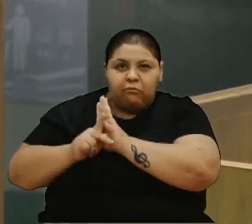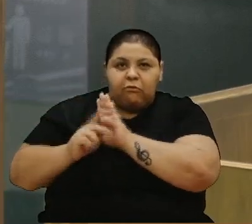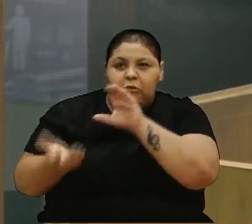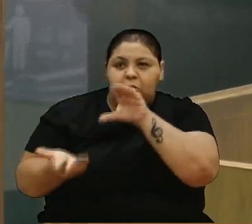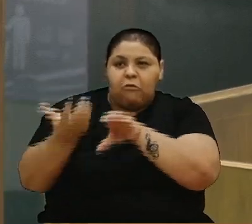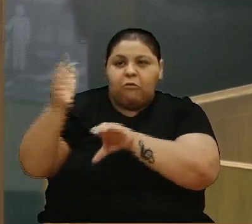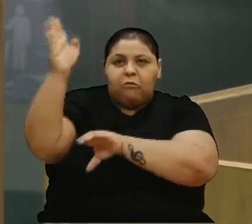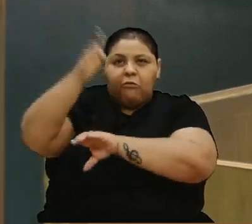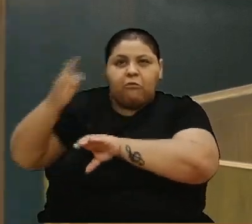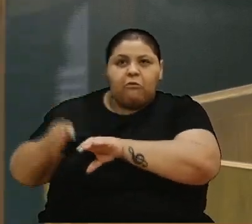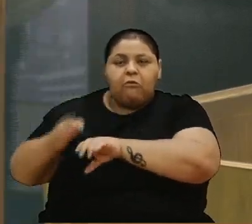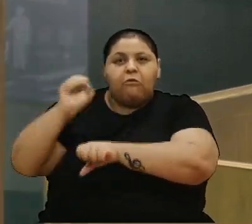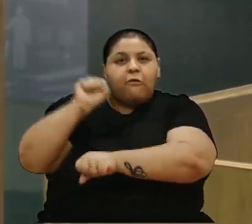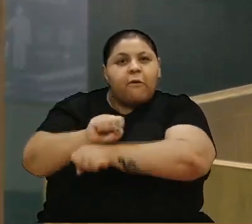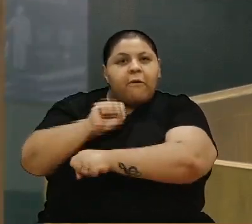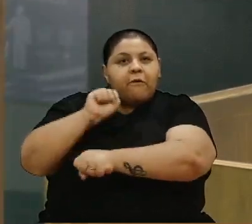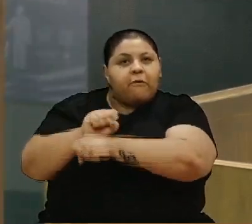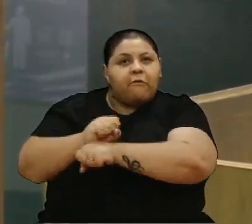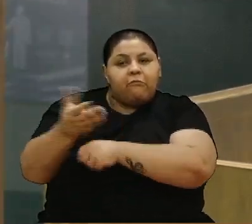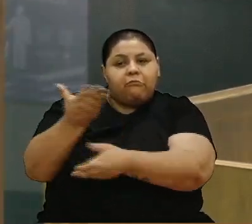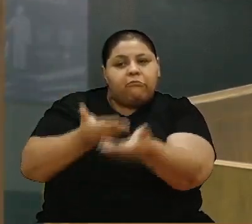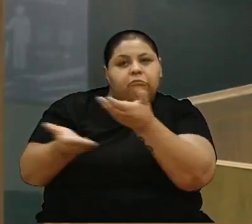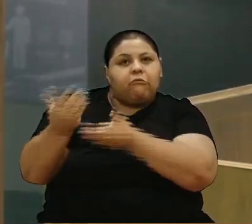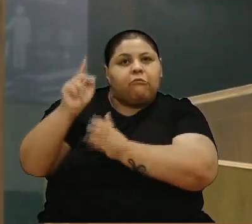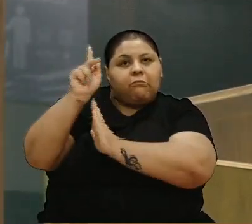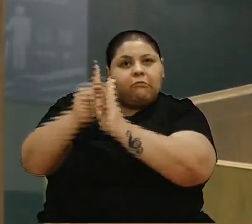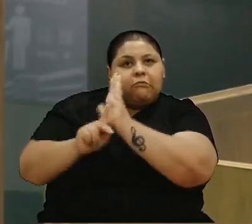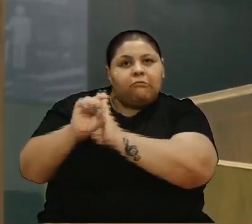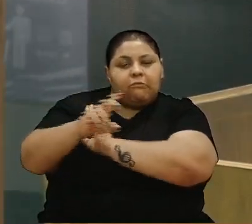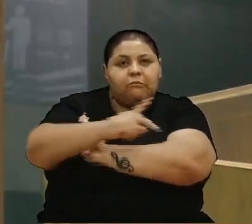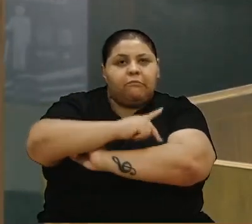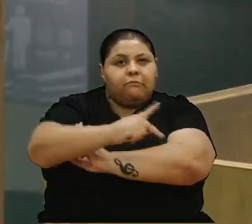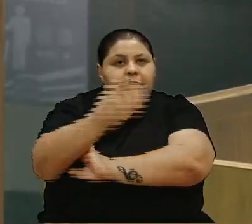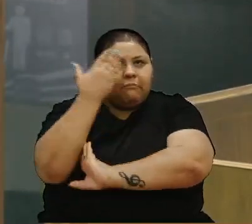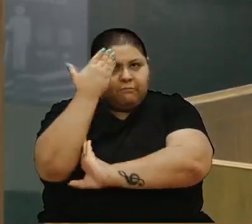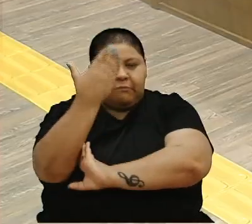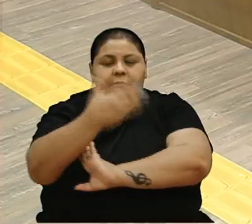Nacional, e vamos aguardar a tramitação desse projeto. Era isso, senhor presidente. Muito obrigado. Obrigado, vereador.